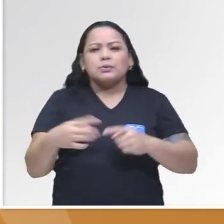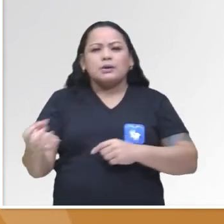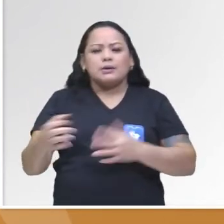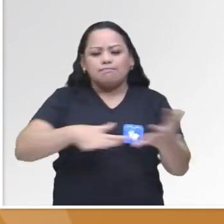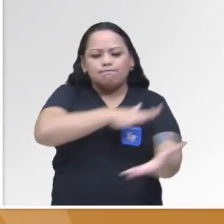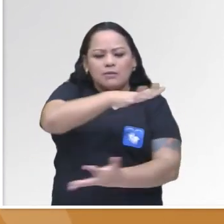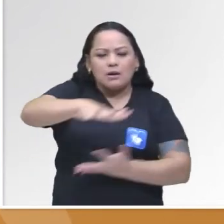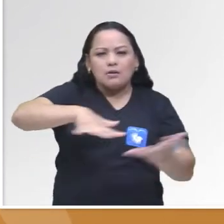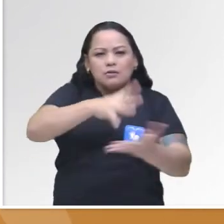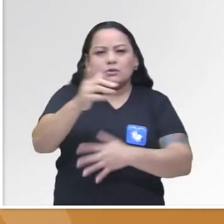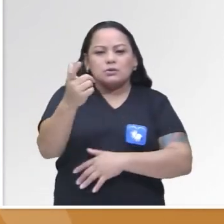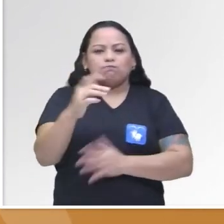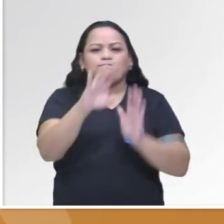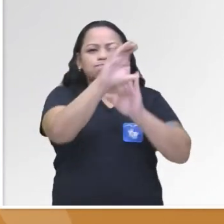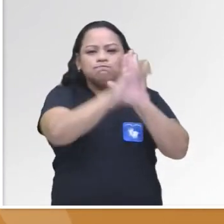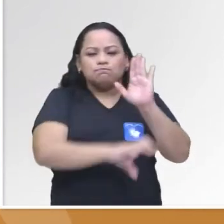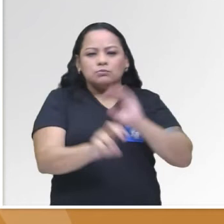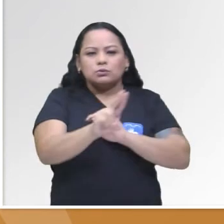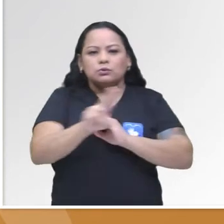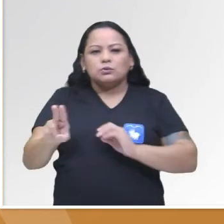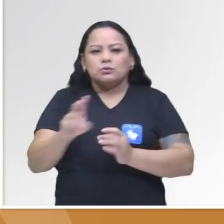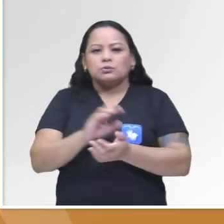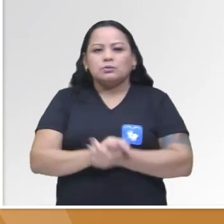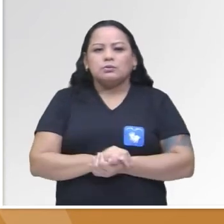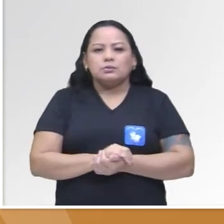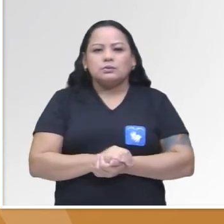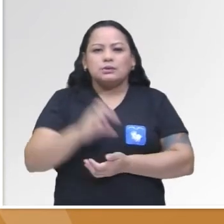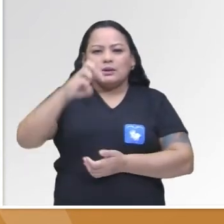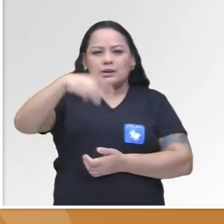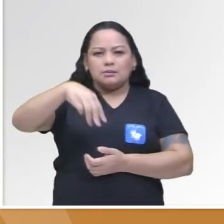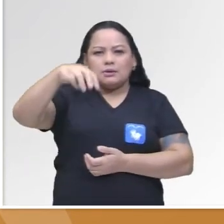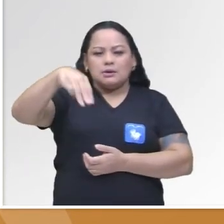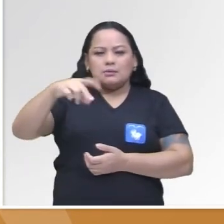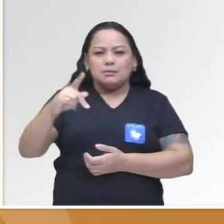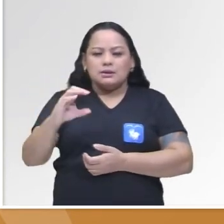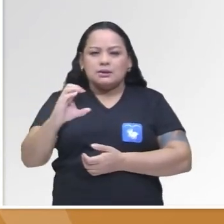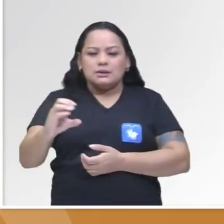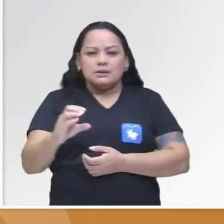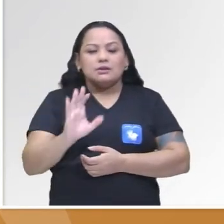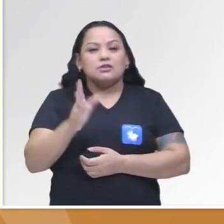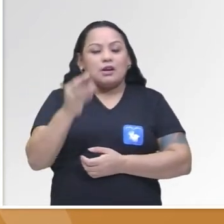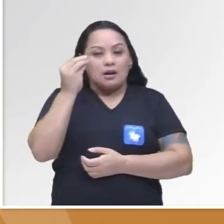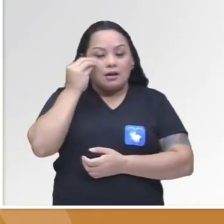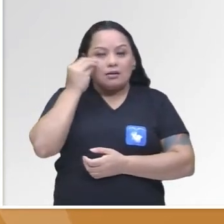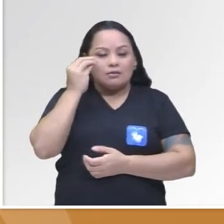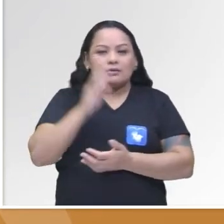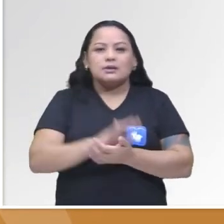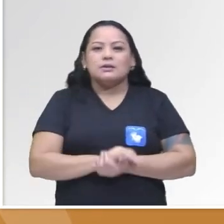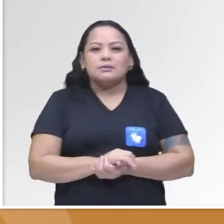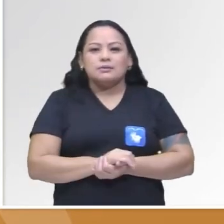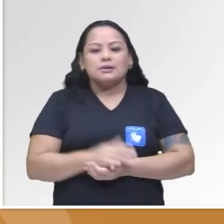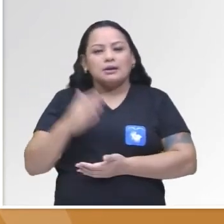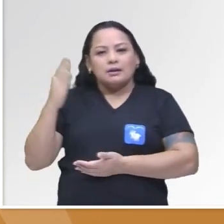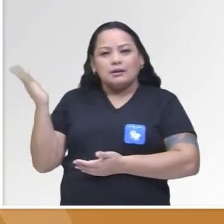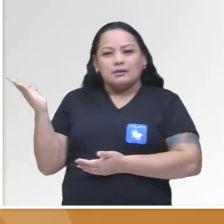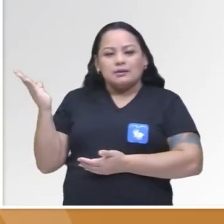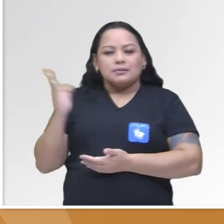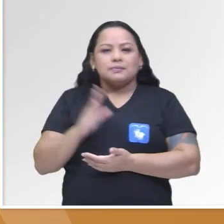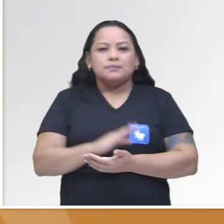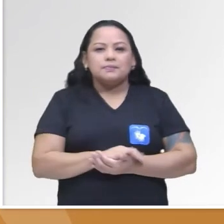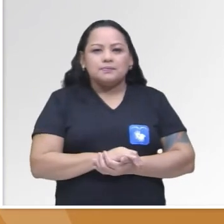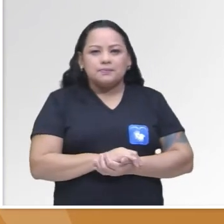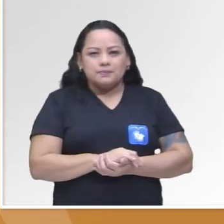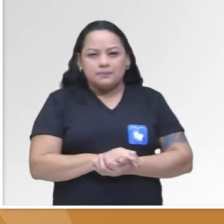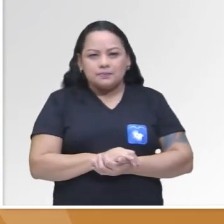Revolução Constitucionalista, o chamado MMDC. Como vocês veem, foi até feito um cartaz aí, vamos ver rapidamente esse